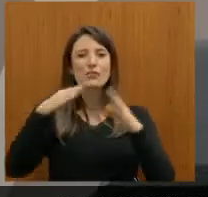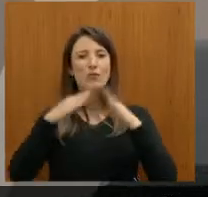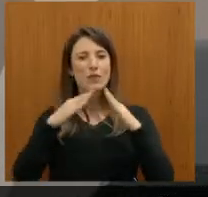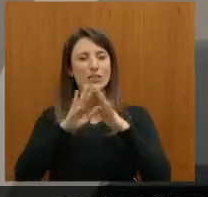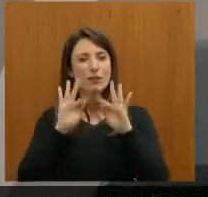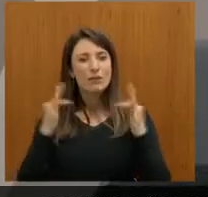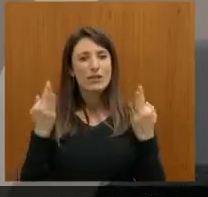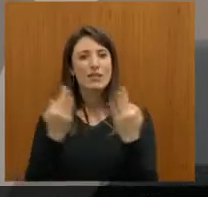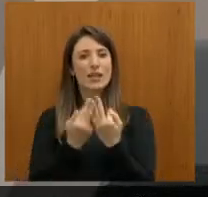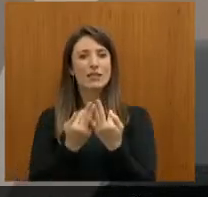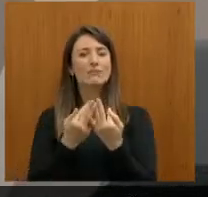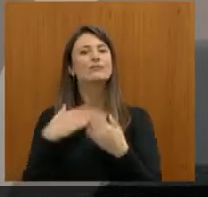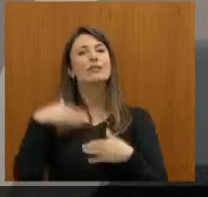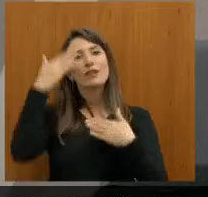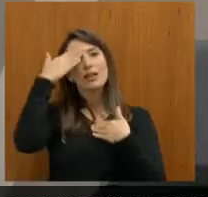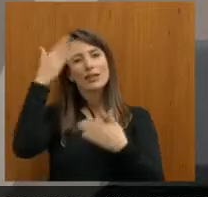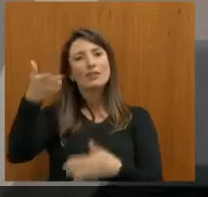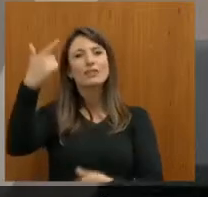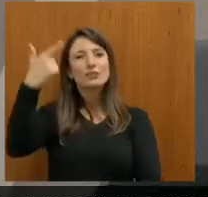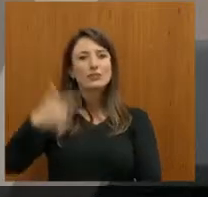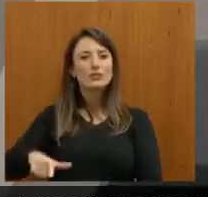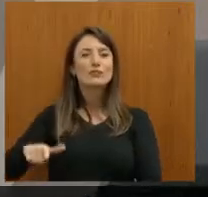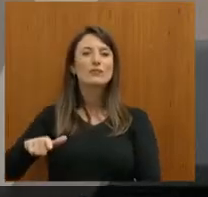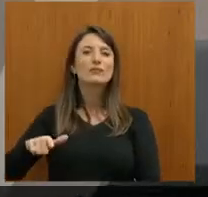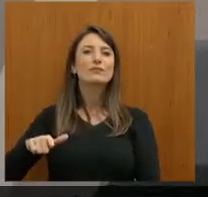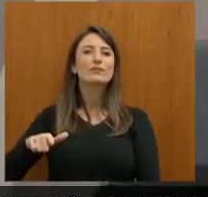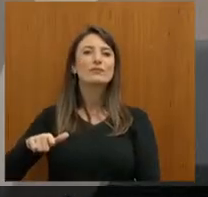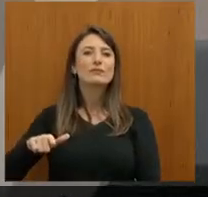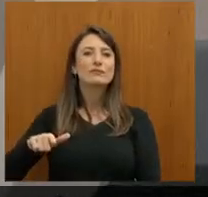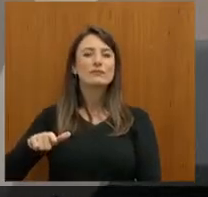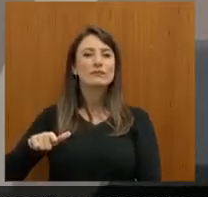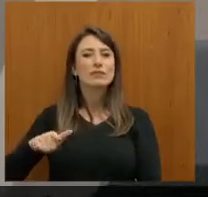E agradecendo mais uma vez a participação